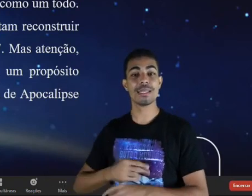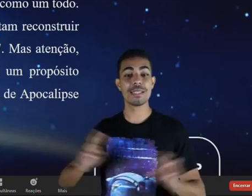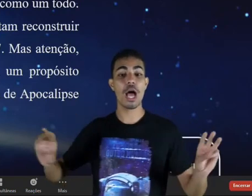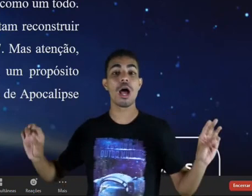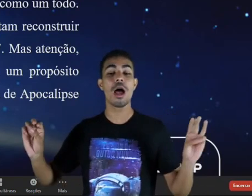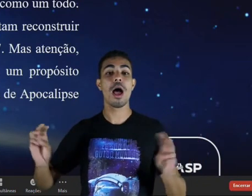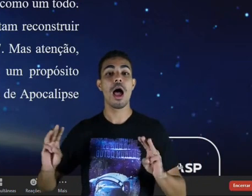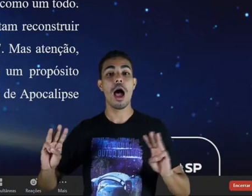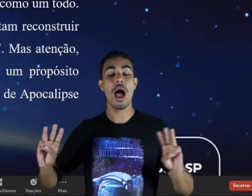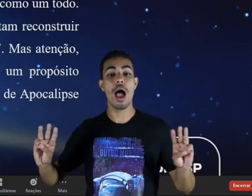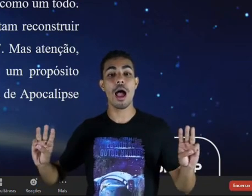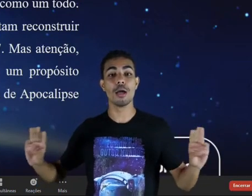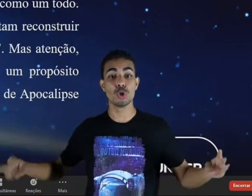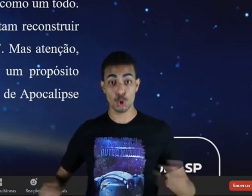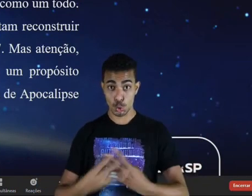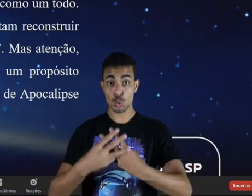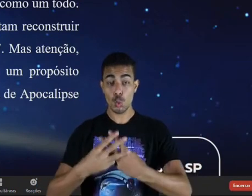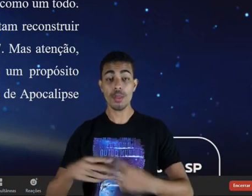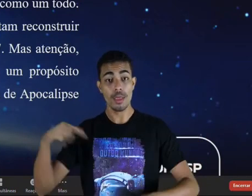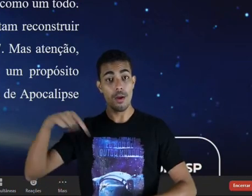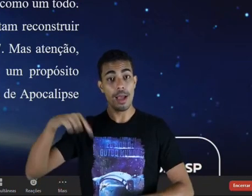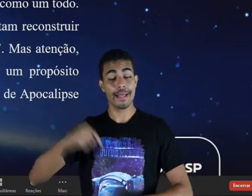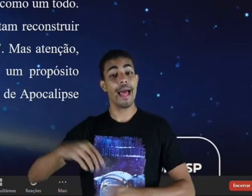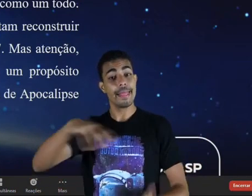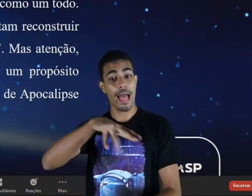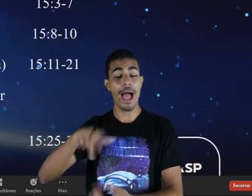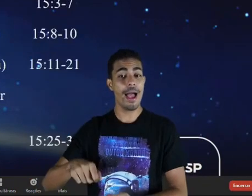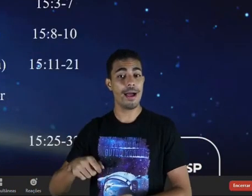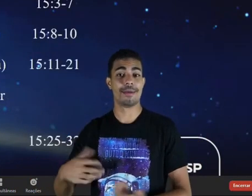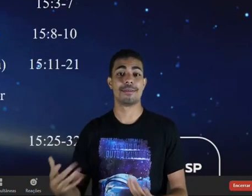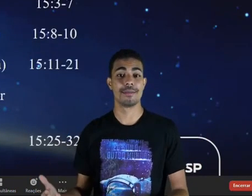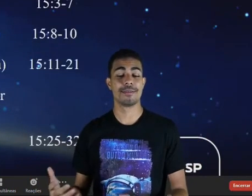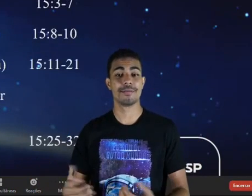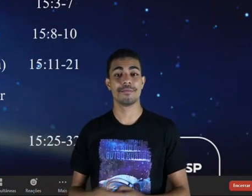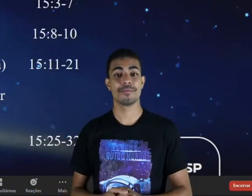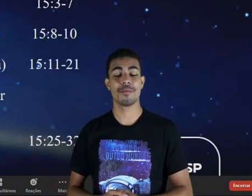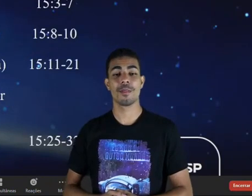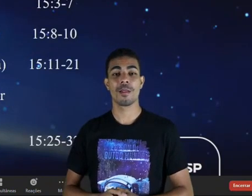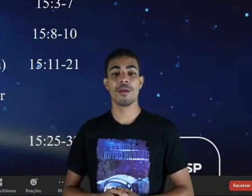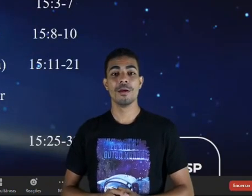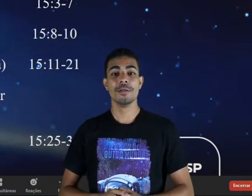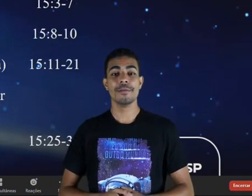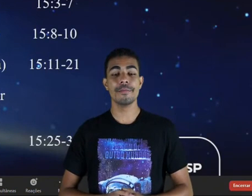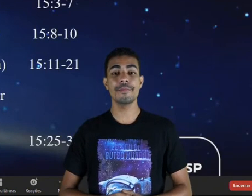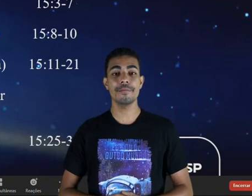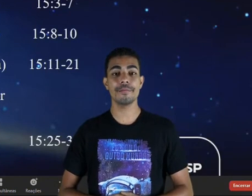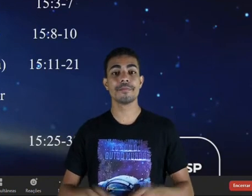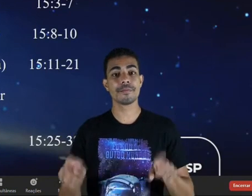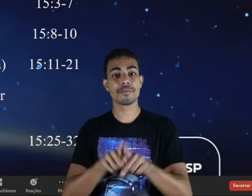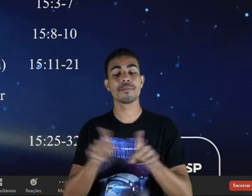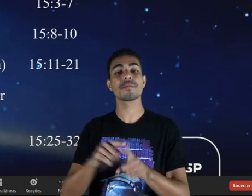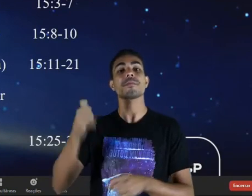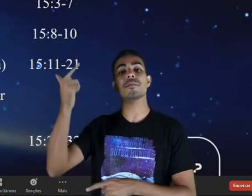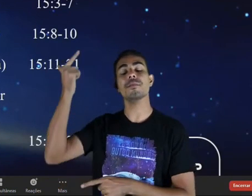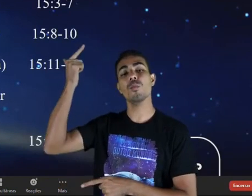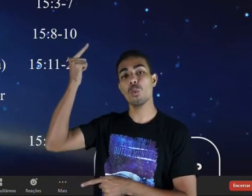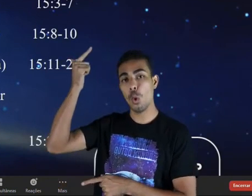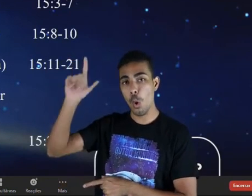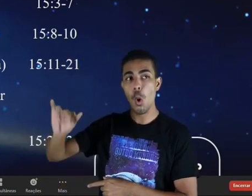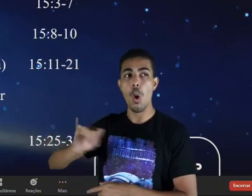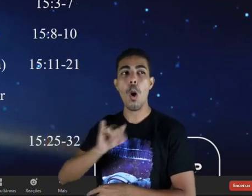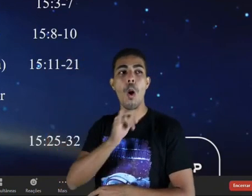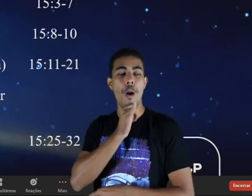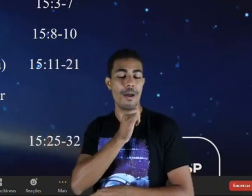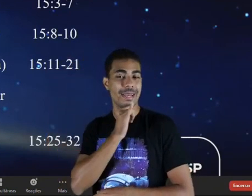Apocalipse, ela é uma promessa para a igreja, depois do juízo, tá bem? Um outro exemplo de estrutura maior, você pega,